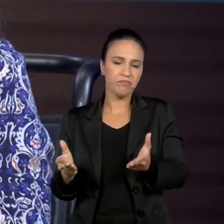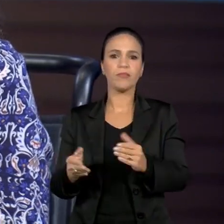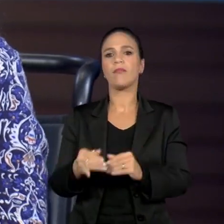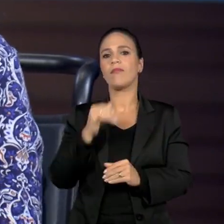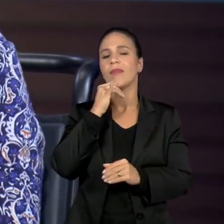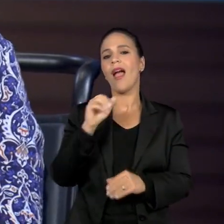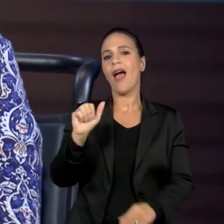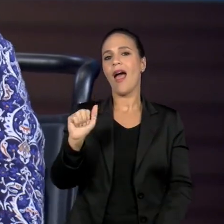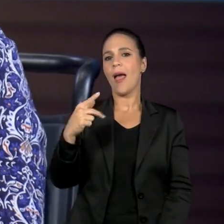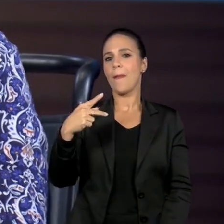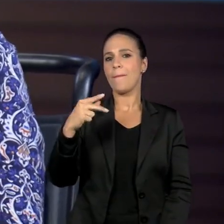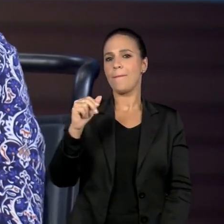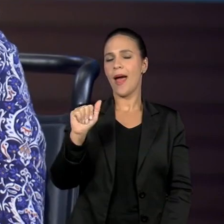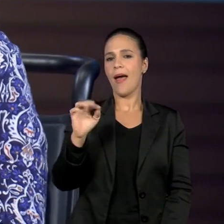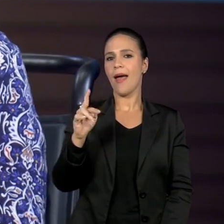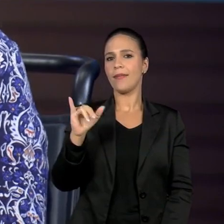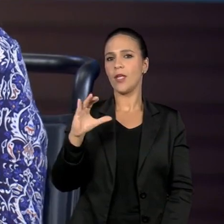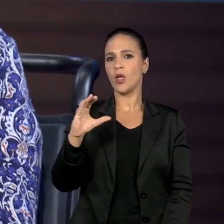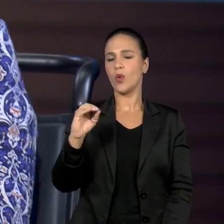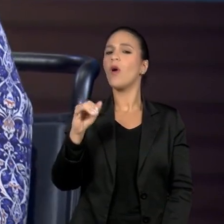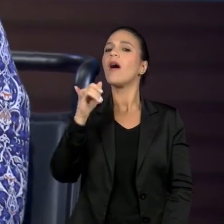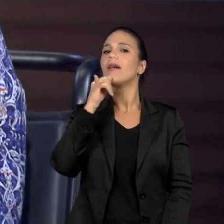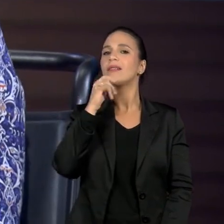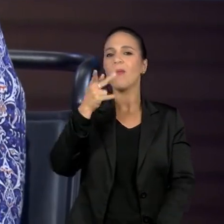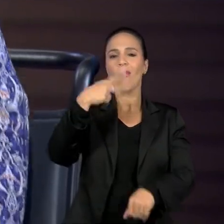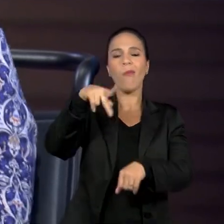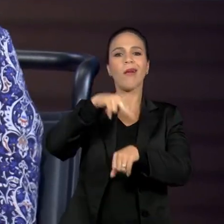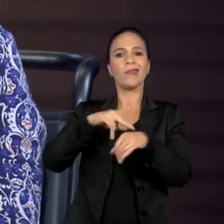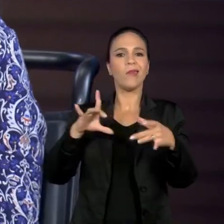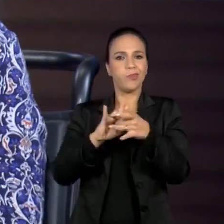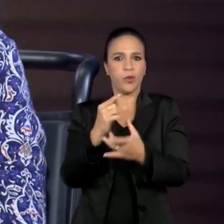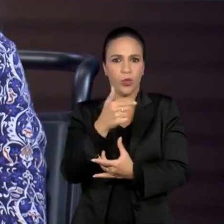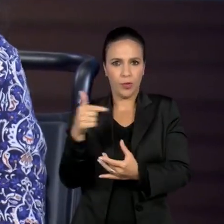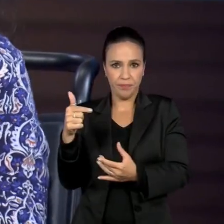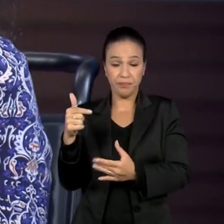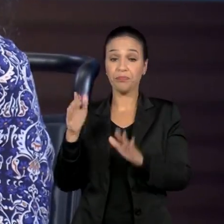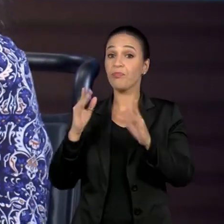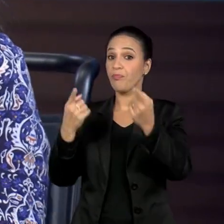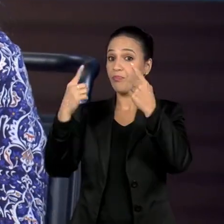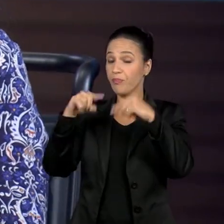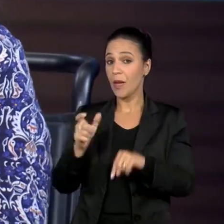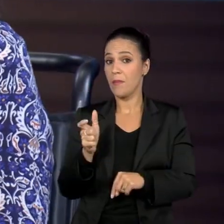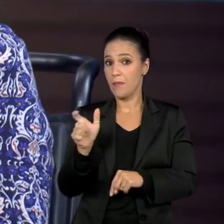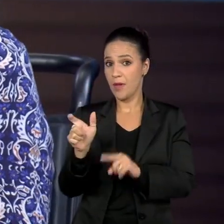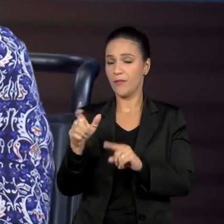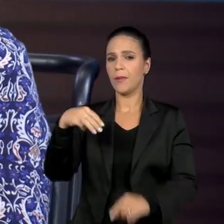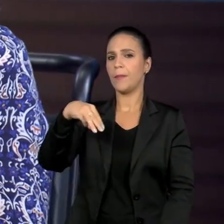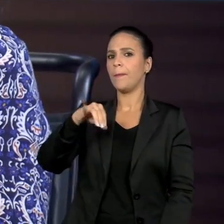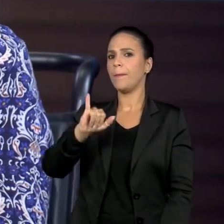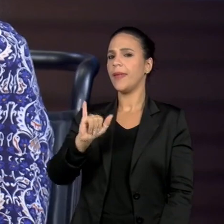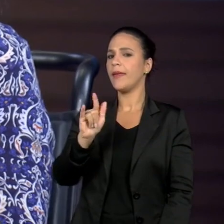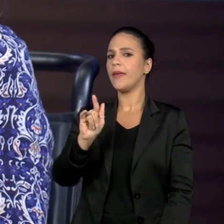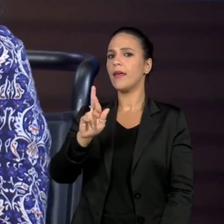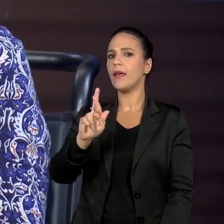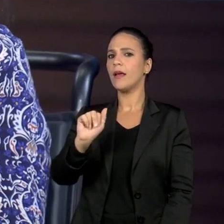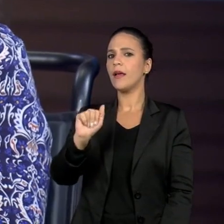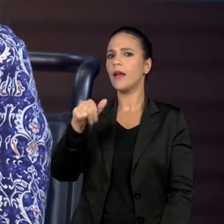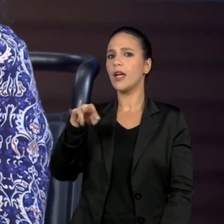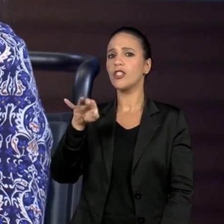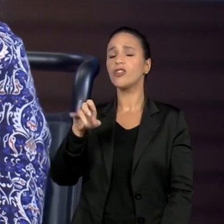deslocado. Sim, o termo deslocado, ele foi muito associado ao que nós chamamos de migrações forçadas. Tanto que tem